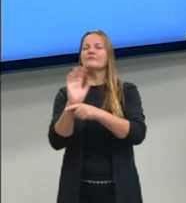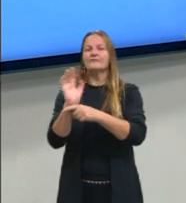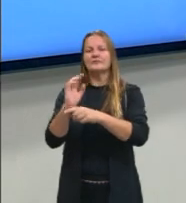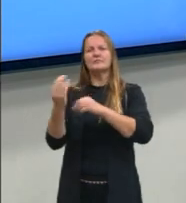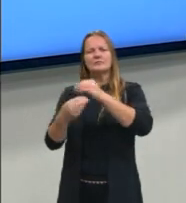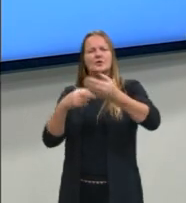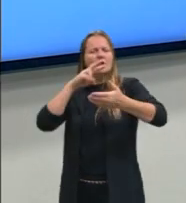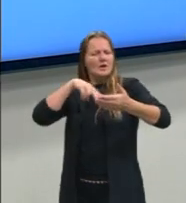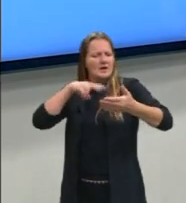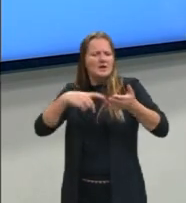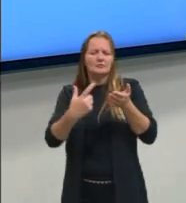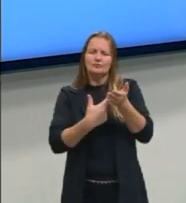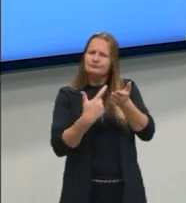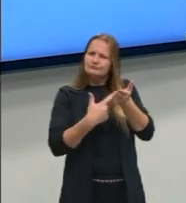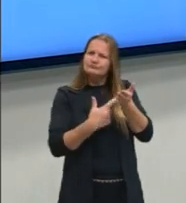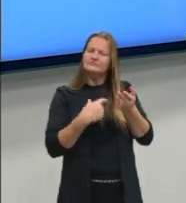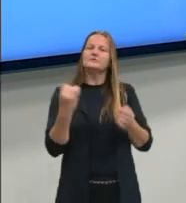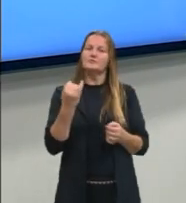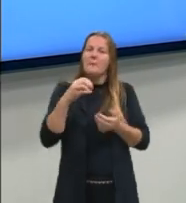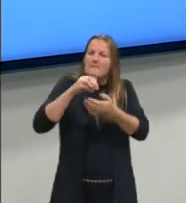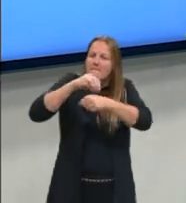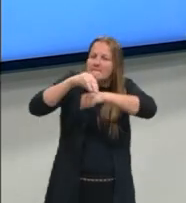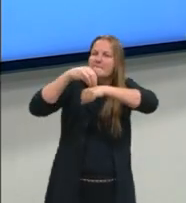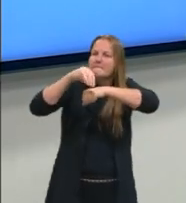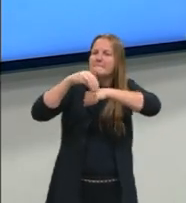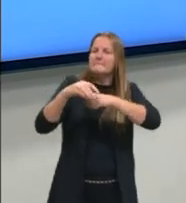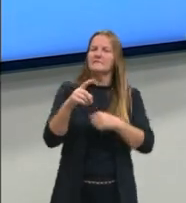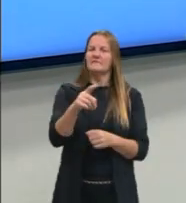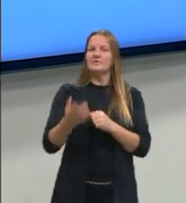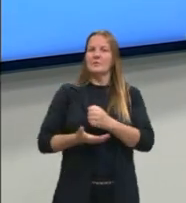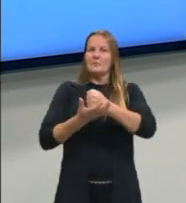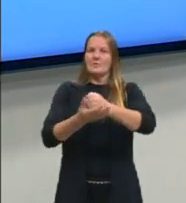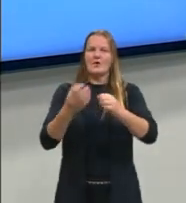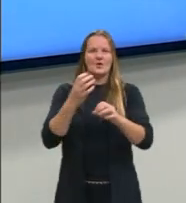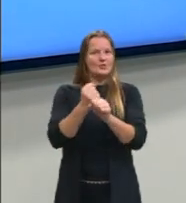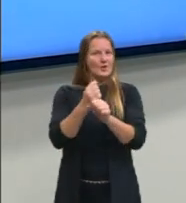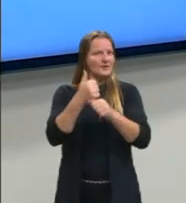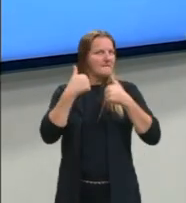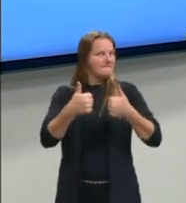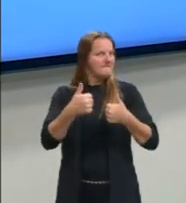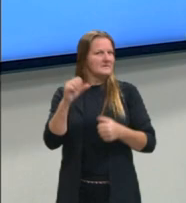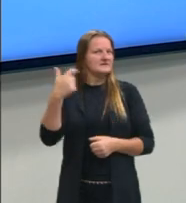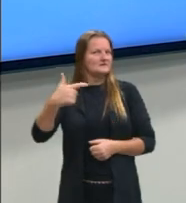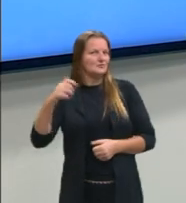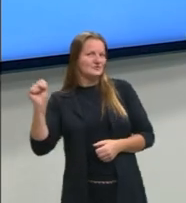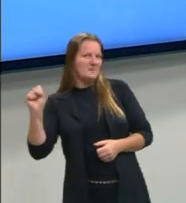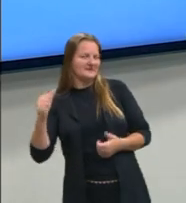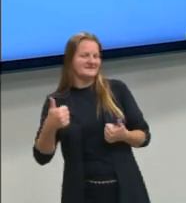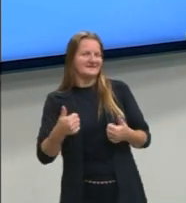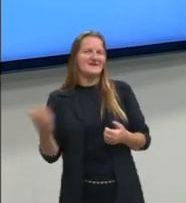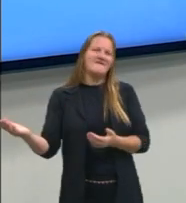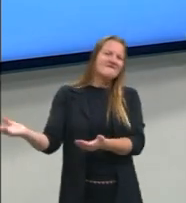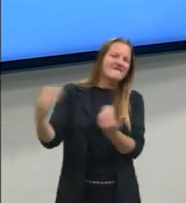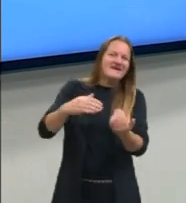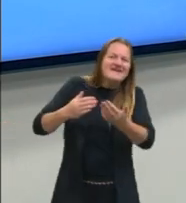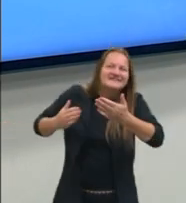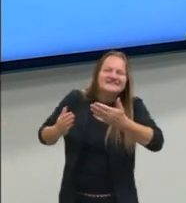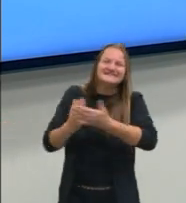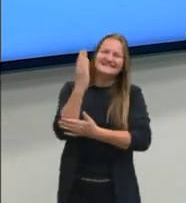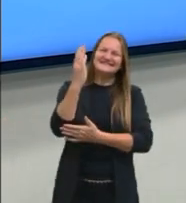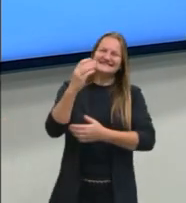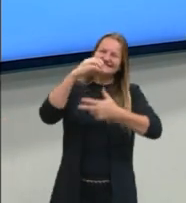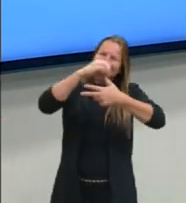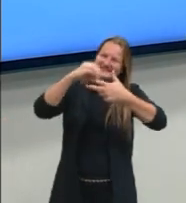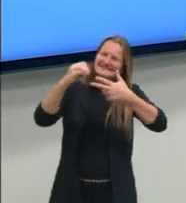lendo livro indicado com certeza vai te ajudar por uma boa nota no ENEM no segundo semestre Ok então vamos lá partiu